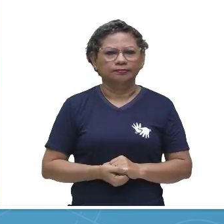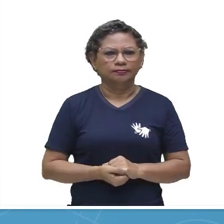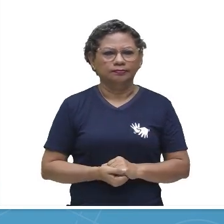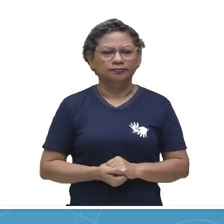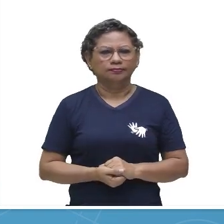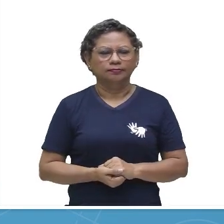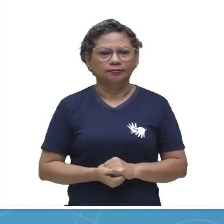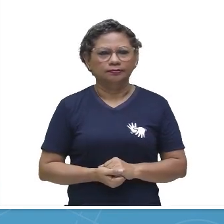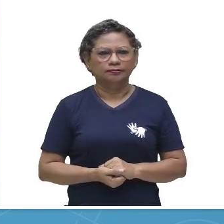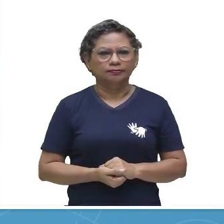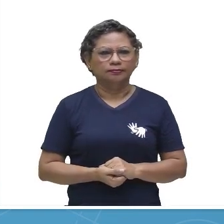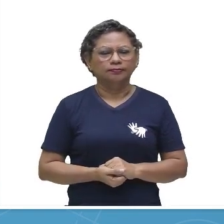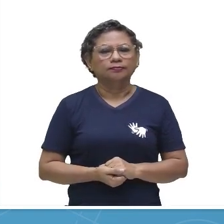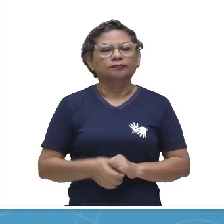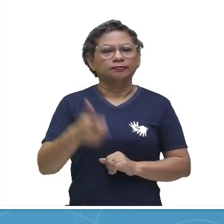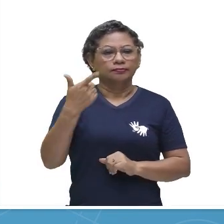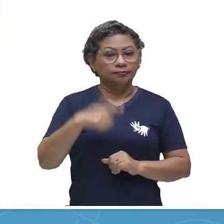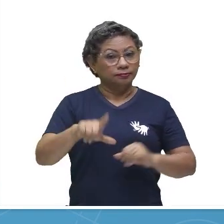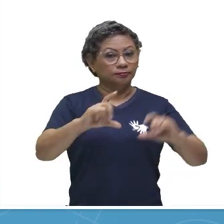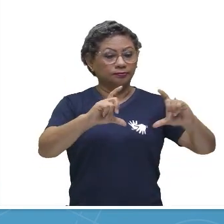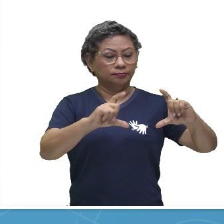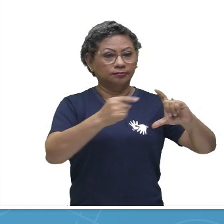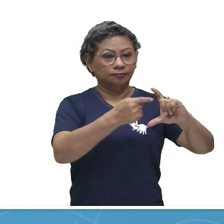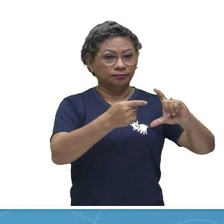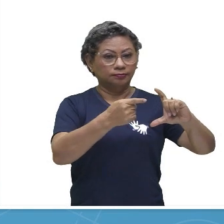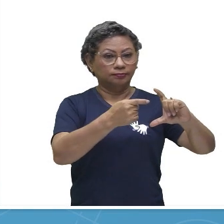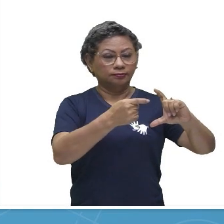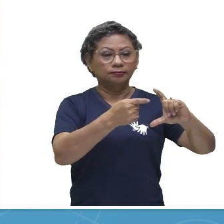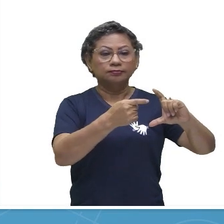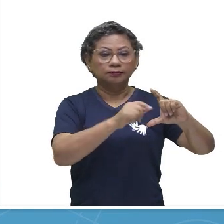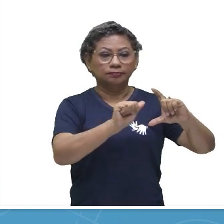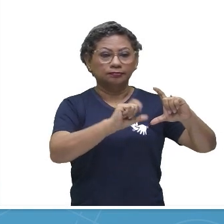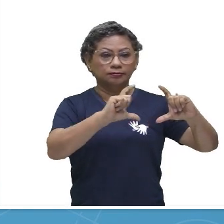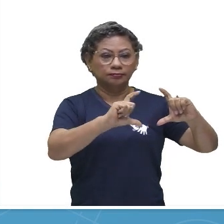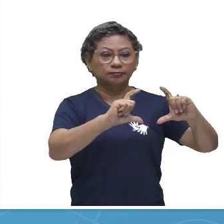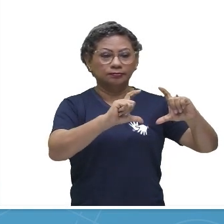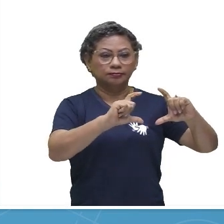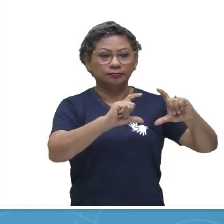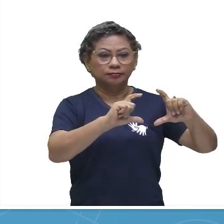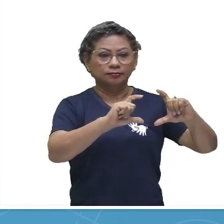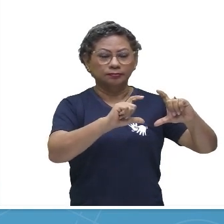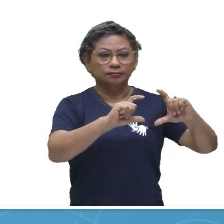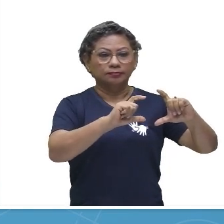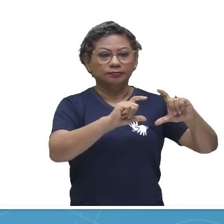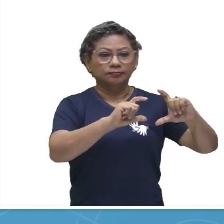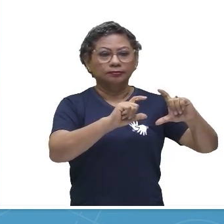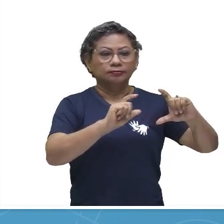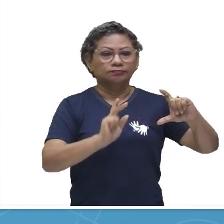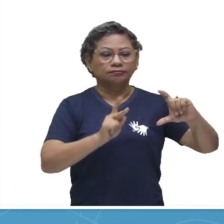Então, lembrando, entre parênteses, base negativa, expoente ímpar, a nossa potência, né, o resultado da nossa operação será